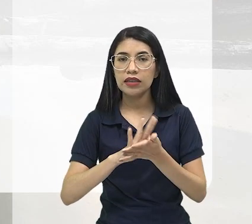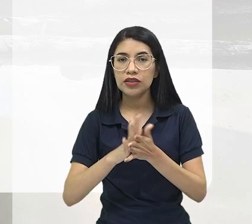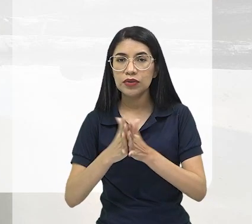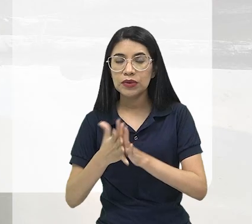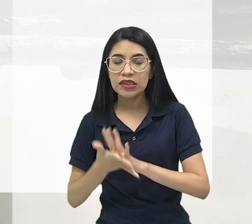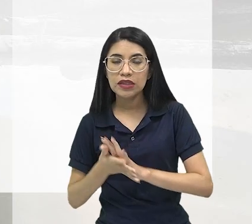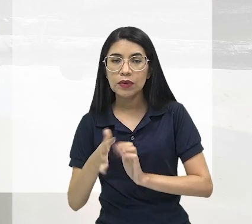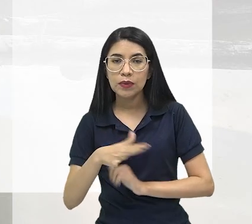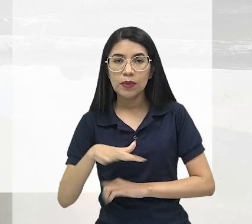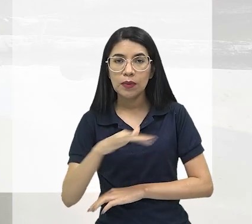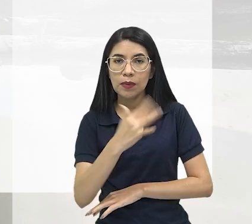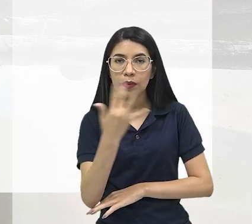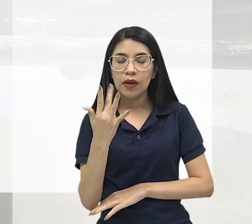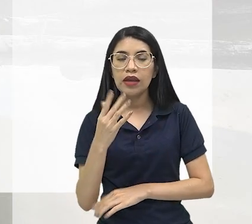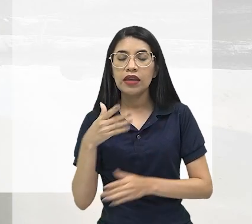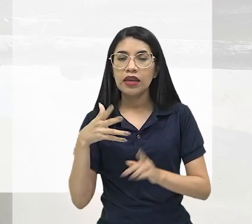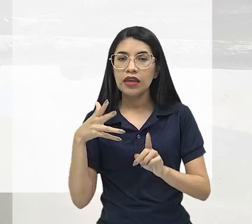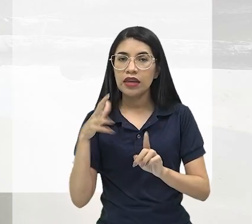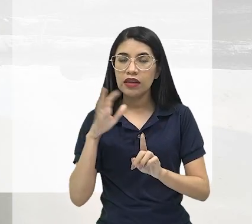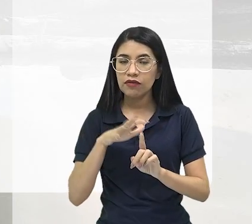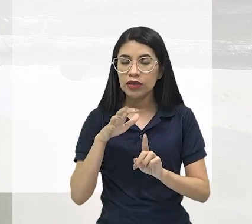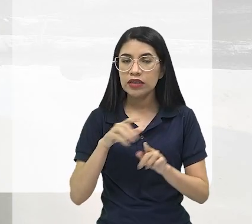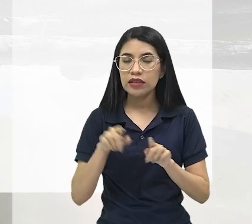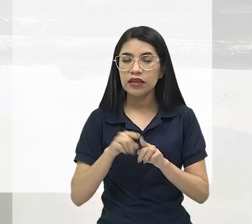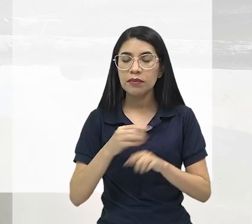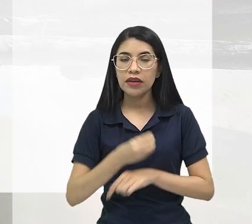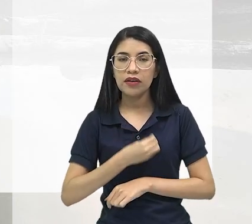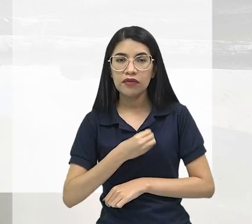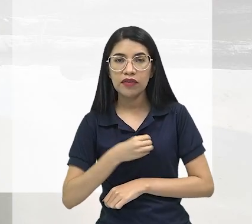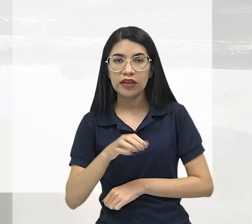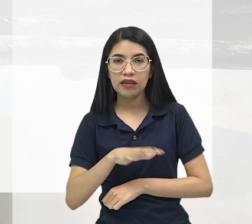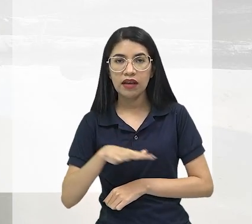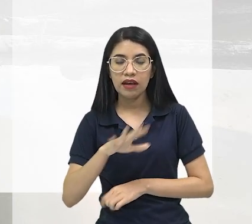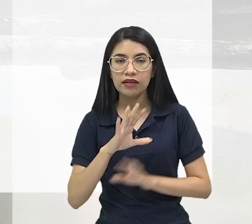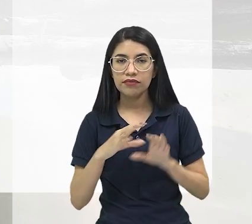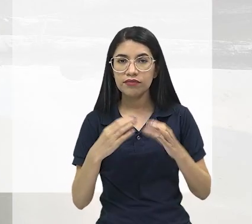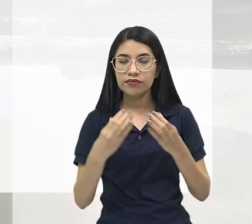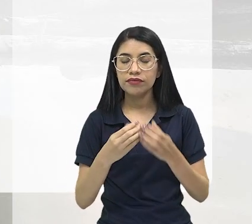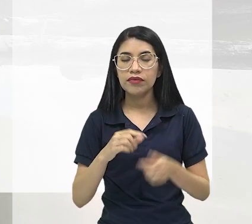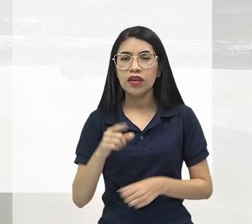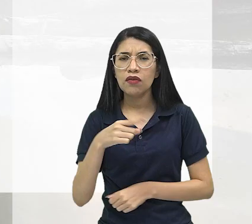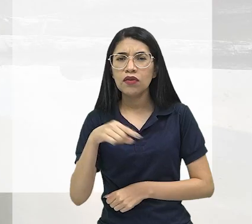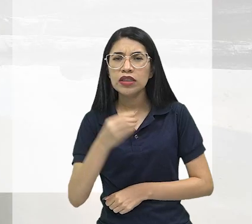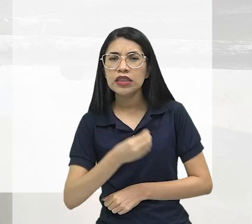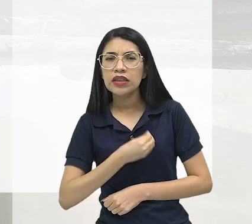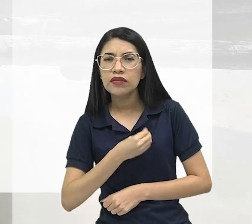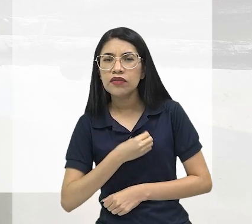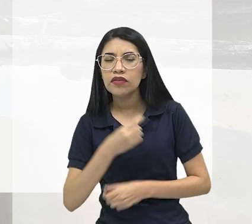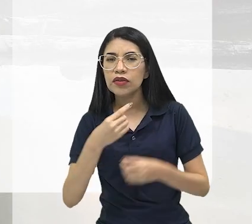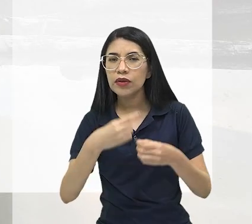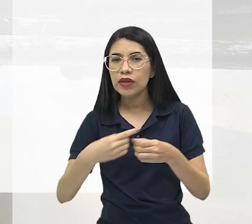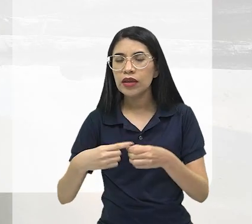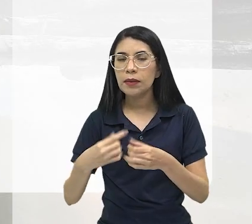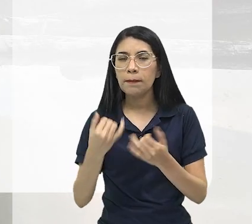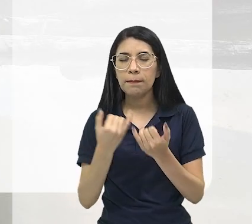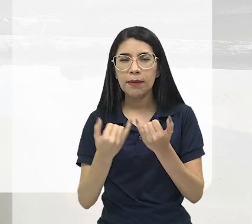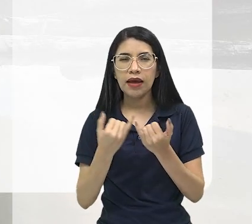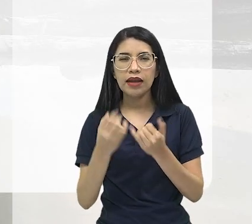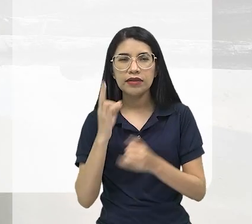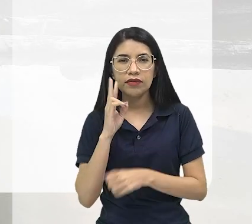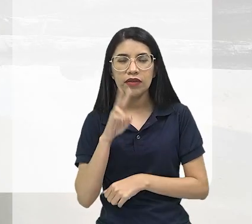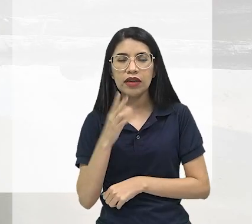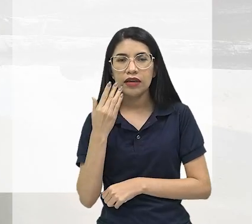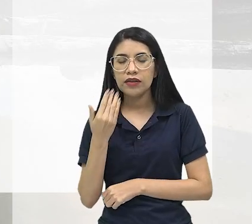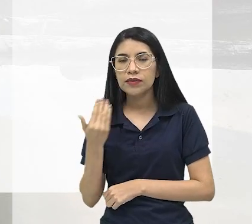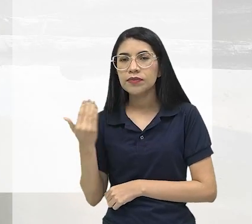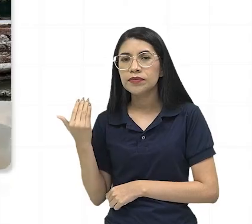ambiental e afetar os meios de subsistência de comunidades tradicionais. Você que mora no interior, já viu uma cena parecida com essa, como a gente vai